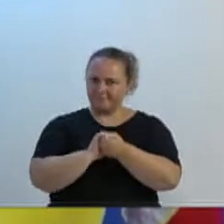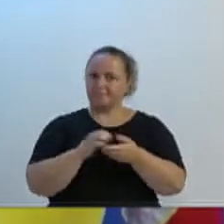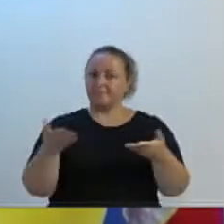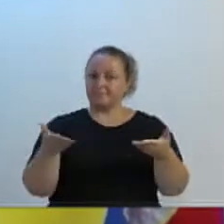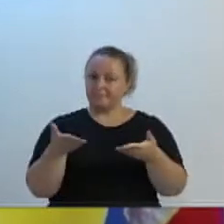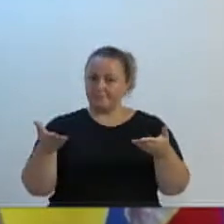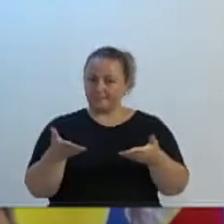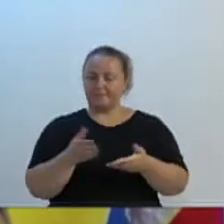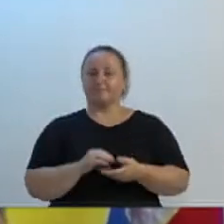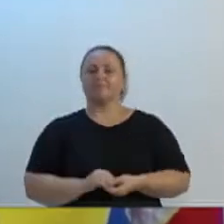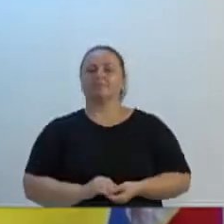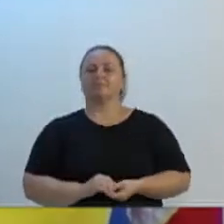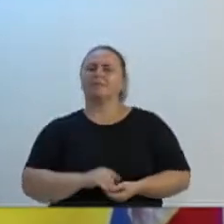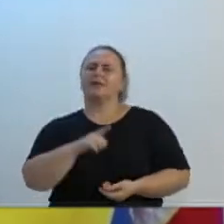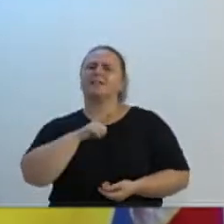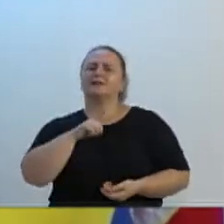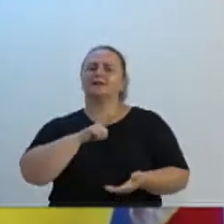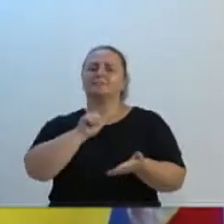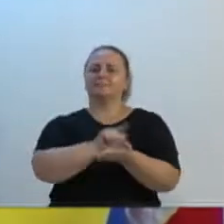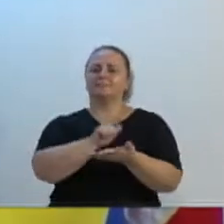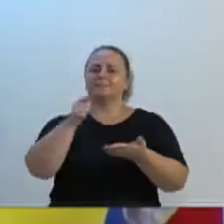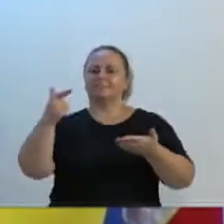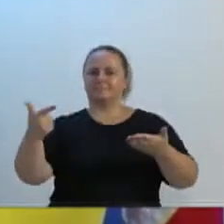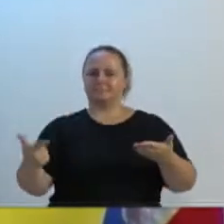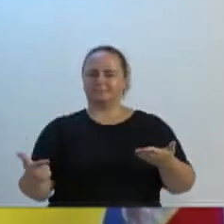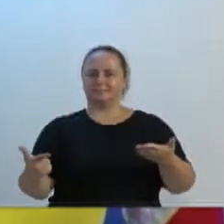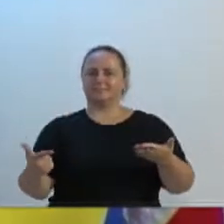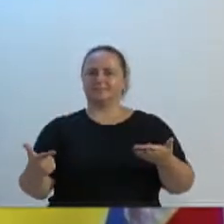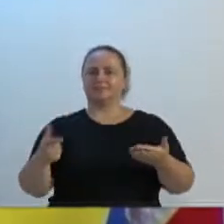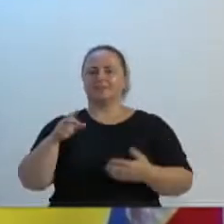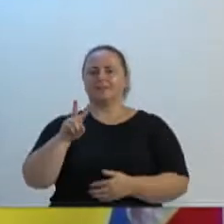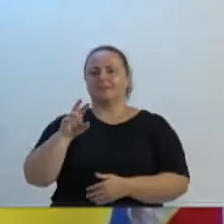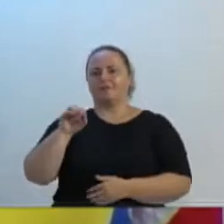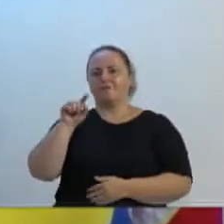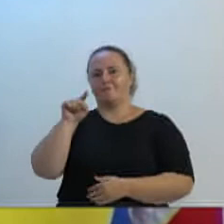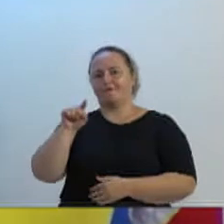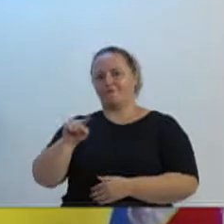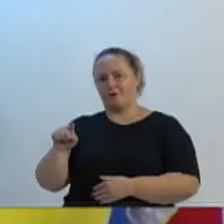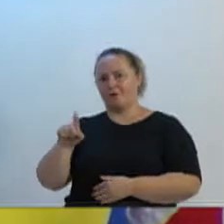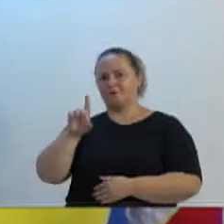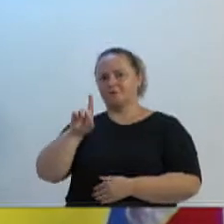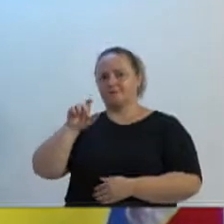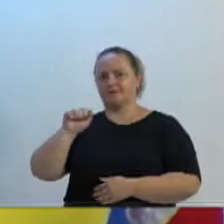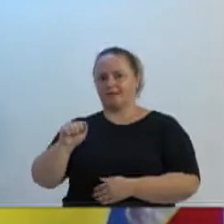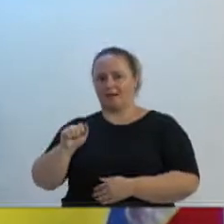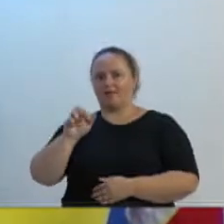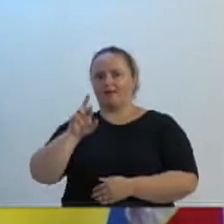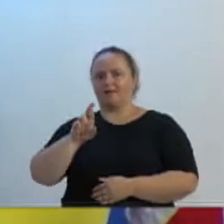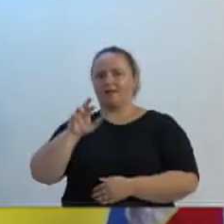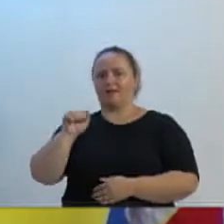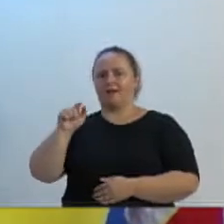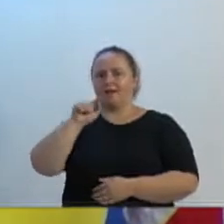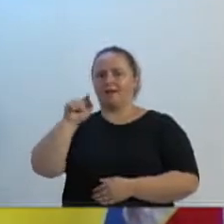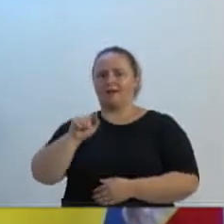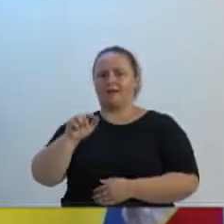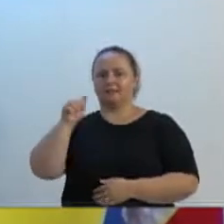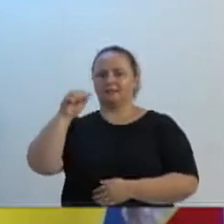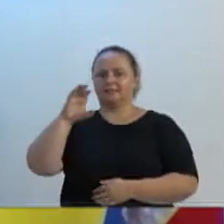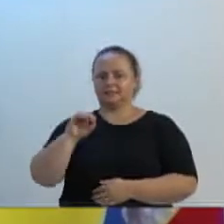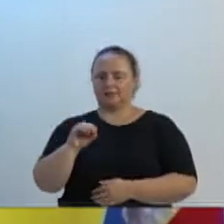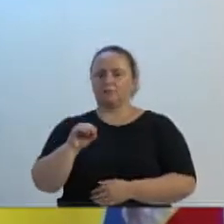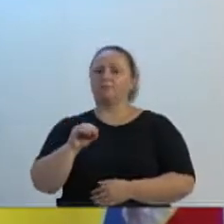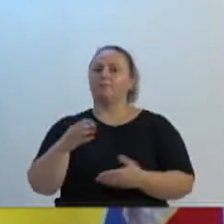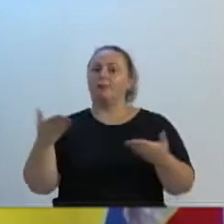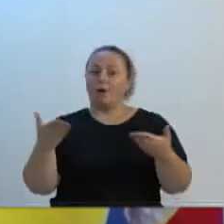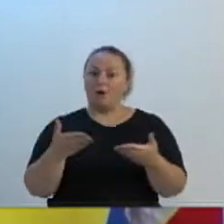o jornal a voz da razão que hoje completa 32 anos na data de hoje parabenizar o repórter toda equipe aí que faz esse